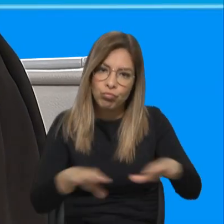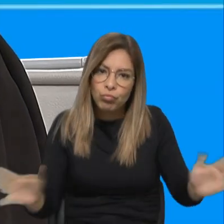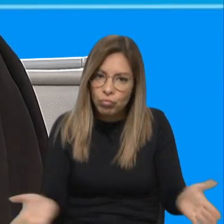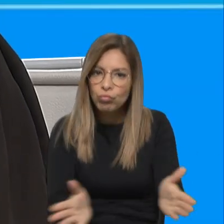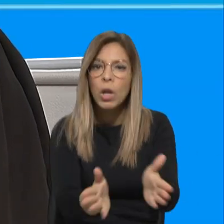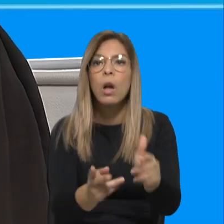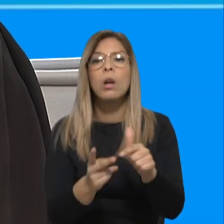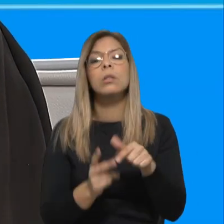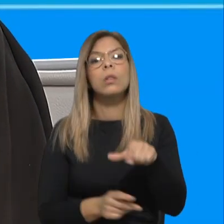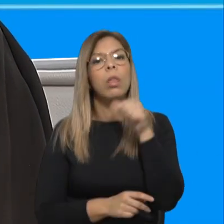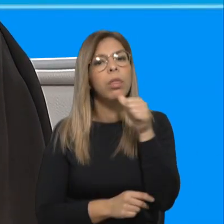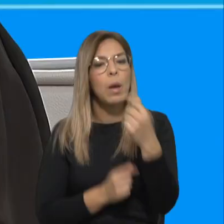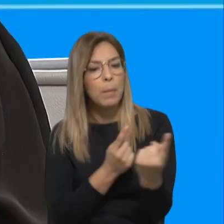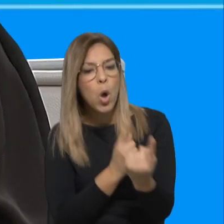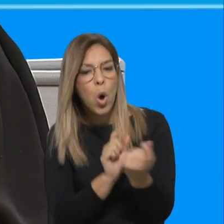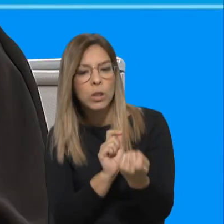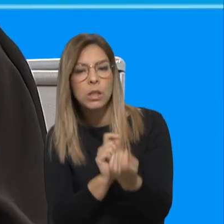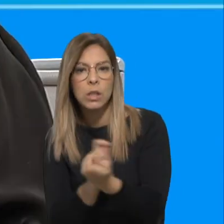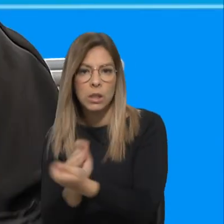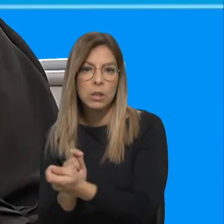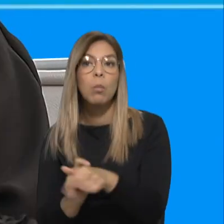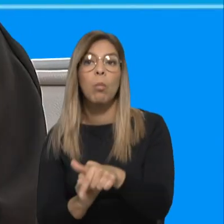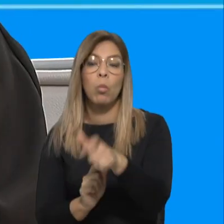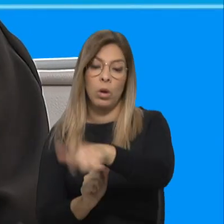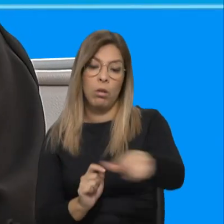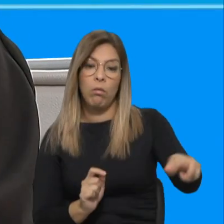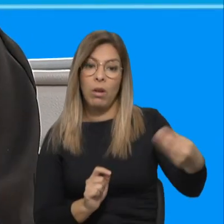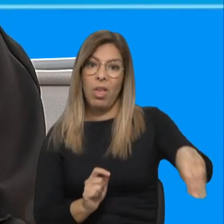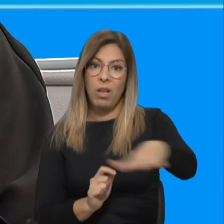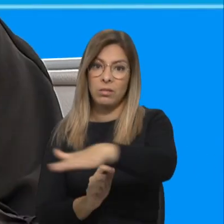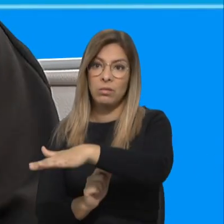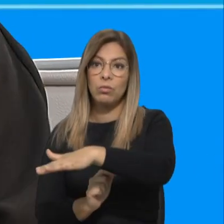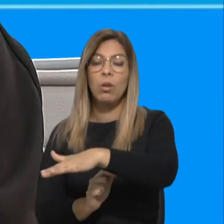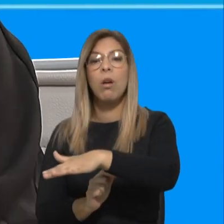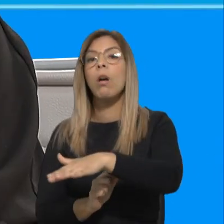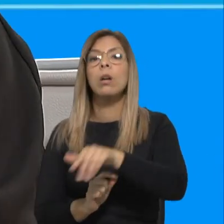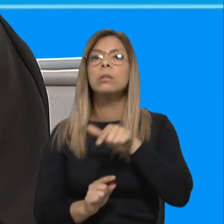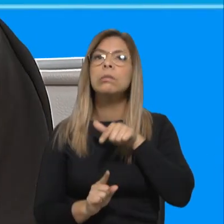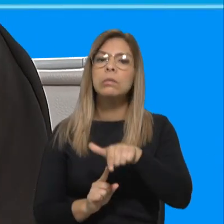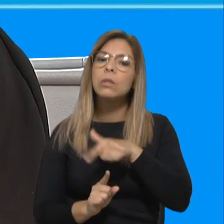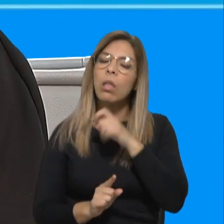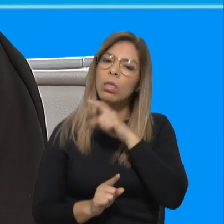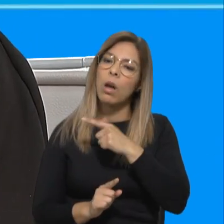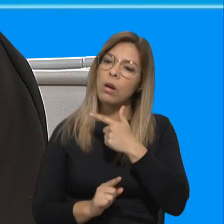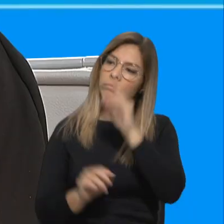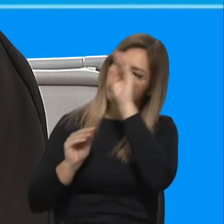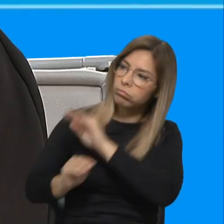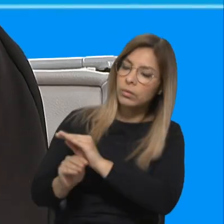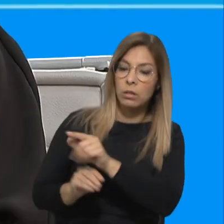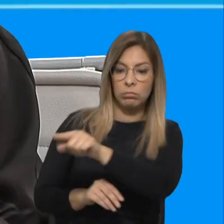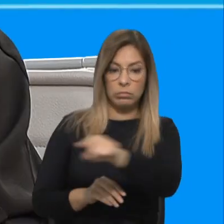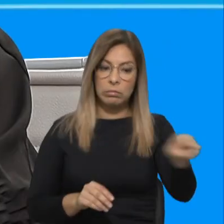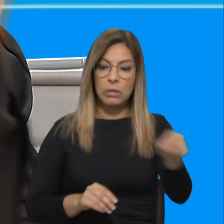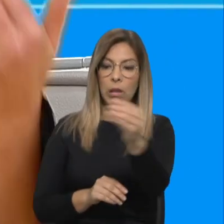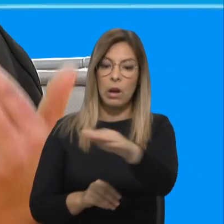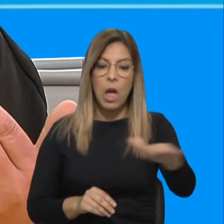mais diretamente próximas das crianças, trabalhar também na prevenção, nesta perspectiva de capacitarmos as nossas crianças,